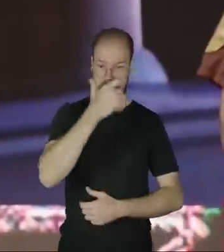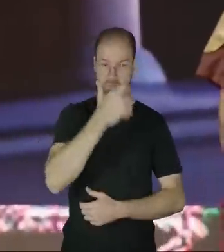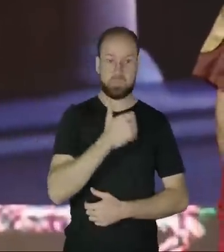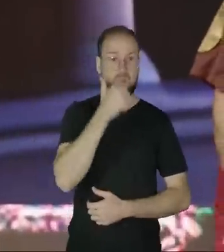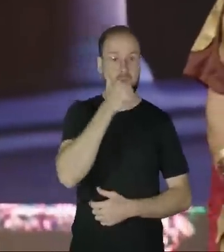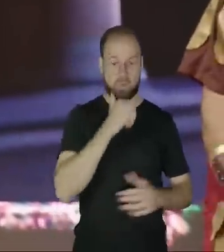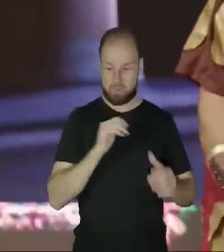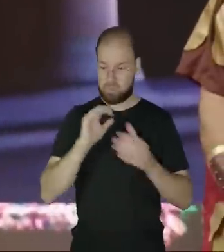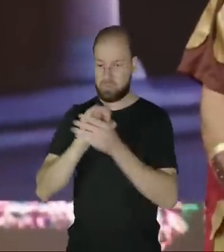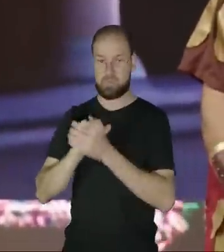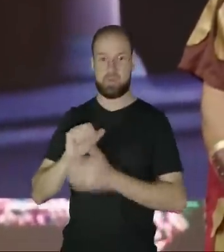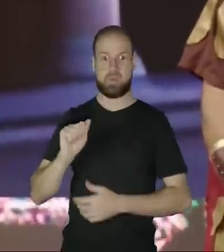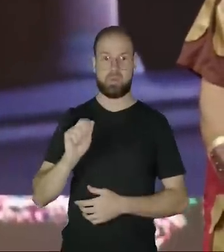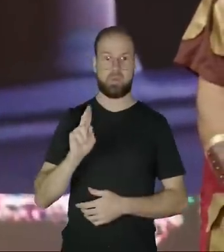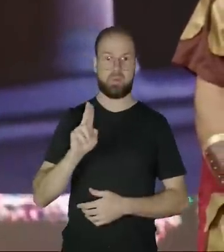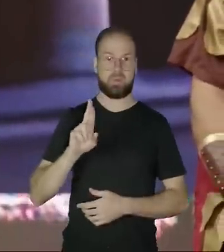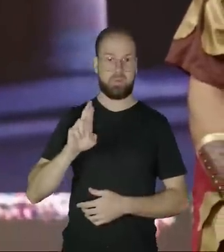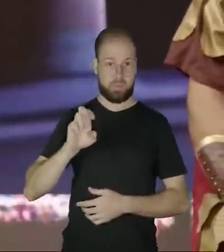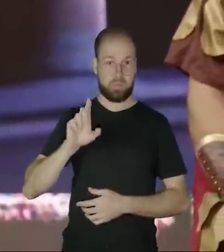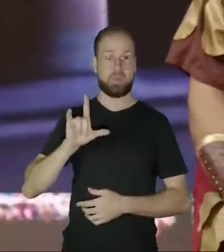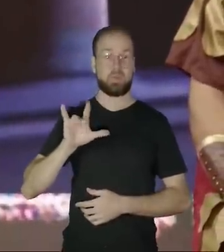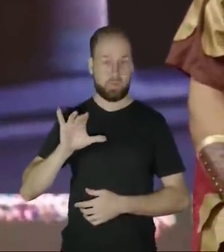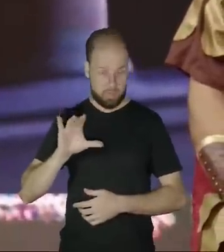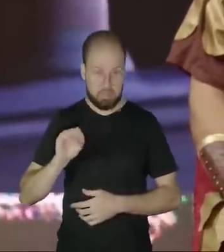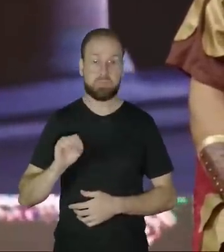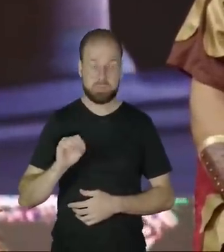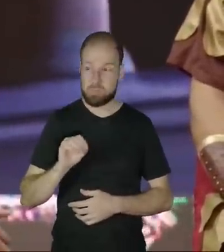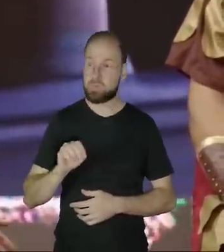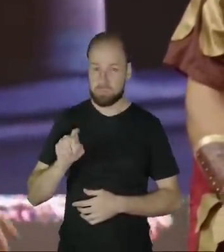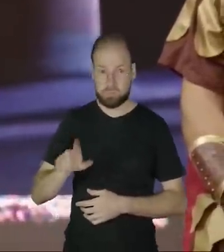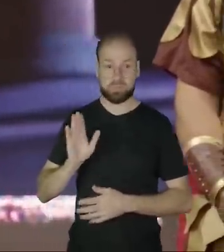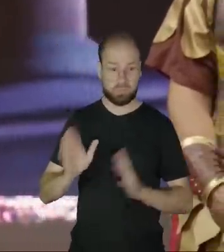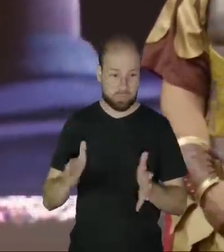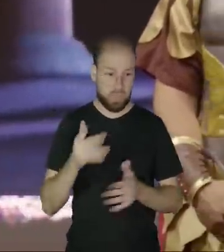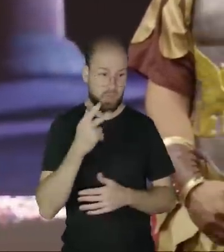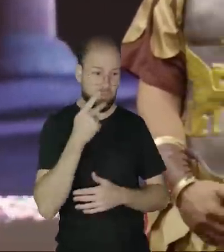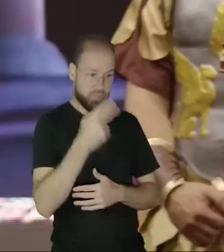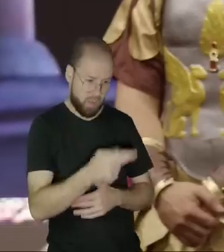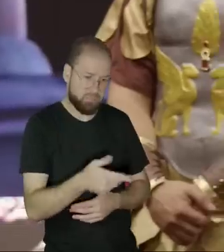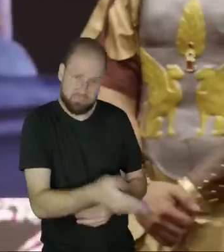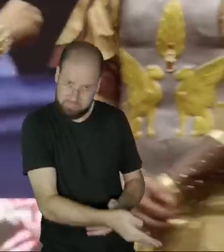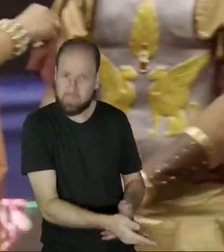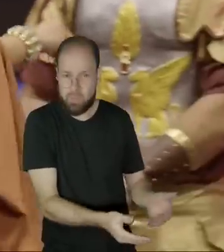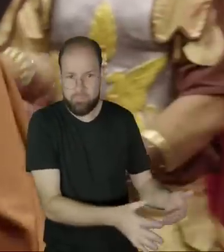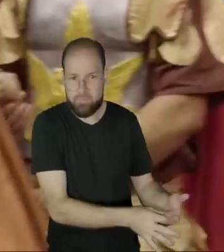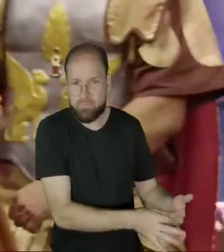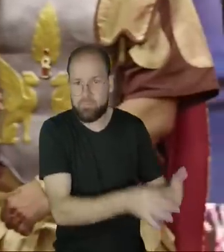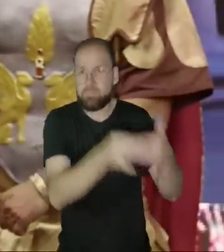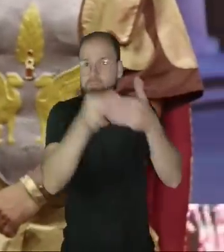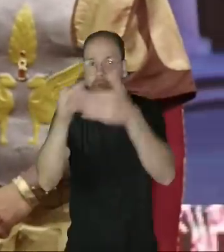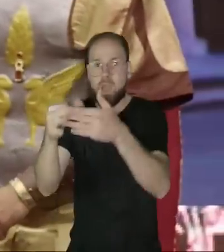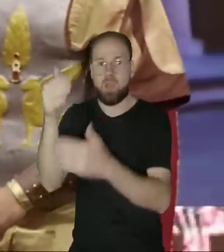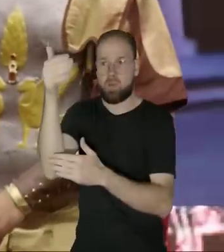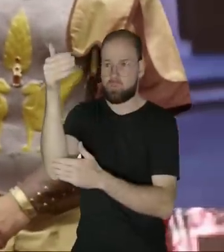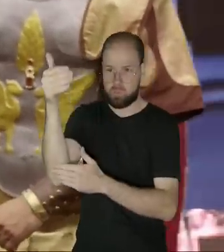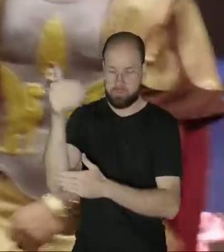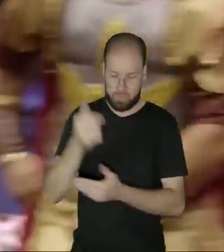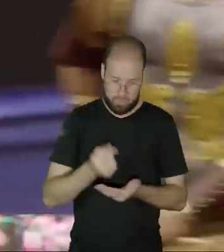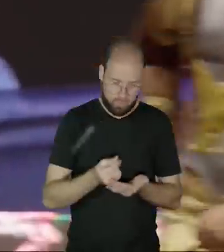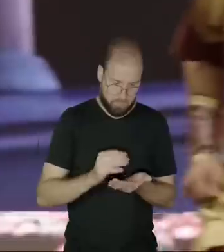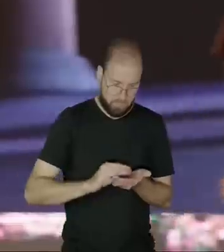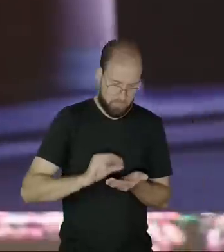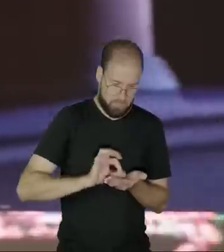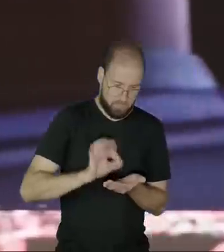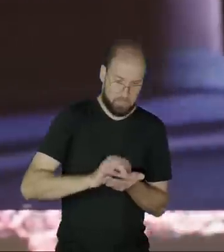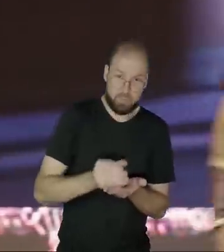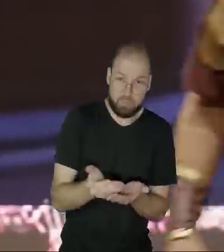do centurião Aurélio. Ajude esse homem, leve a uma hospedaria. Tome estes denários e